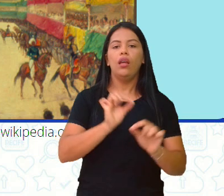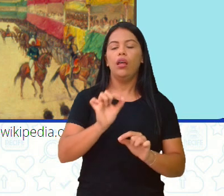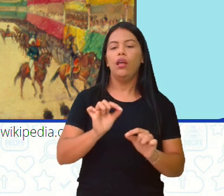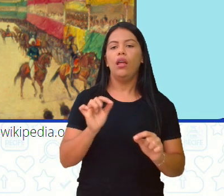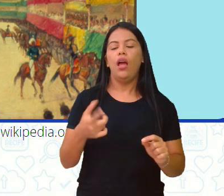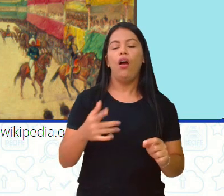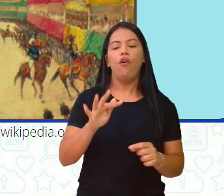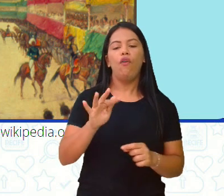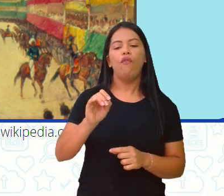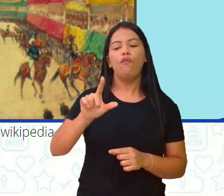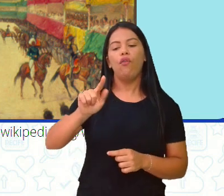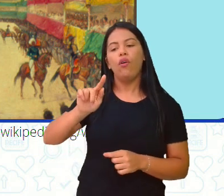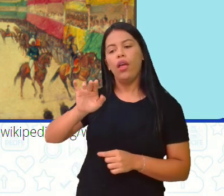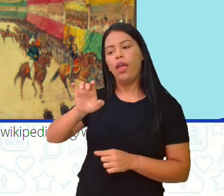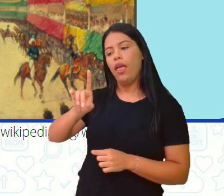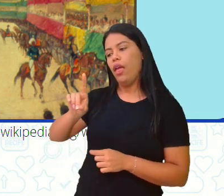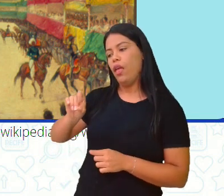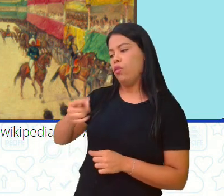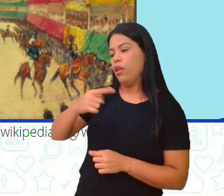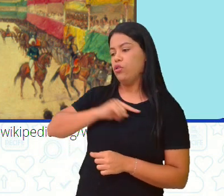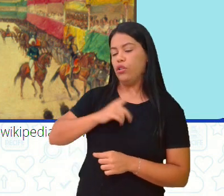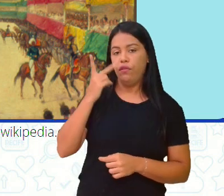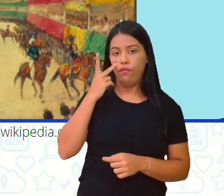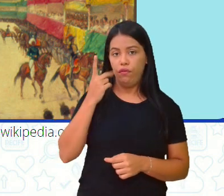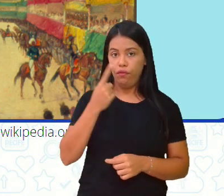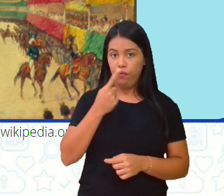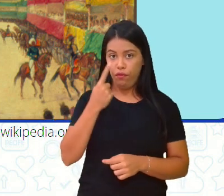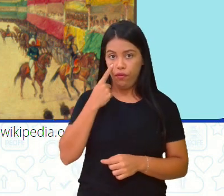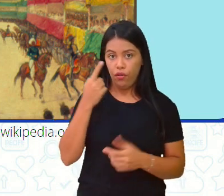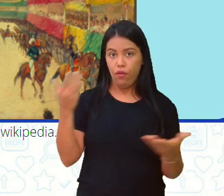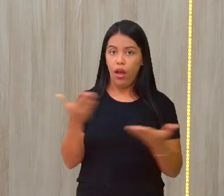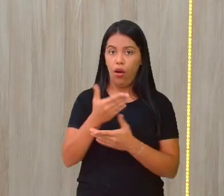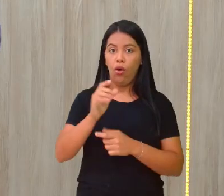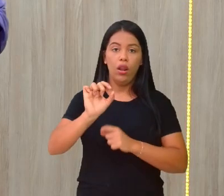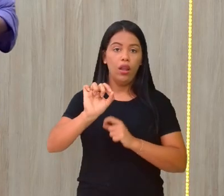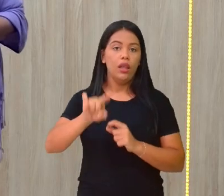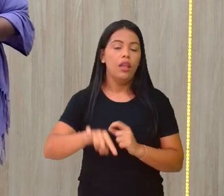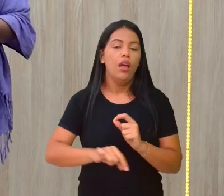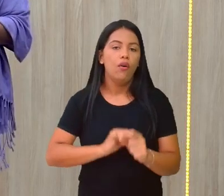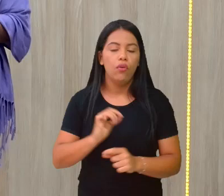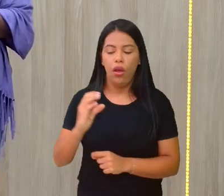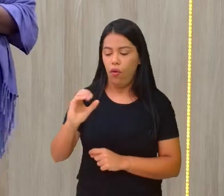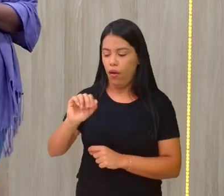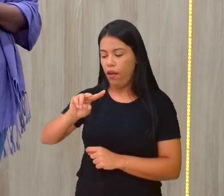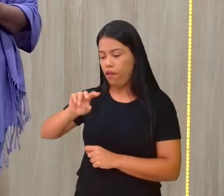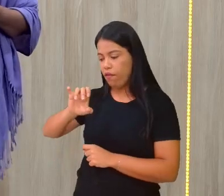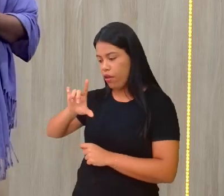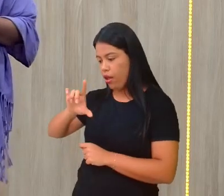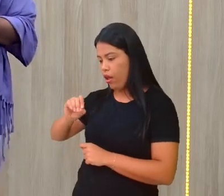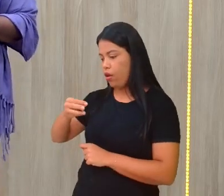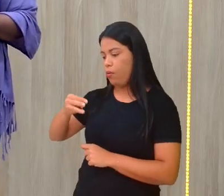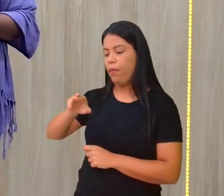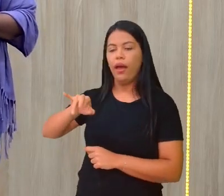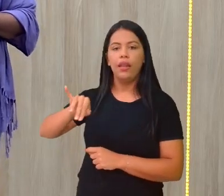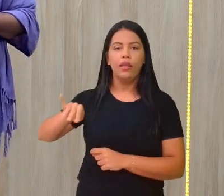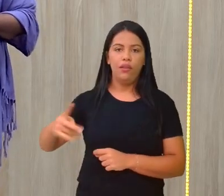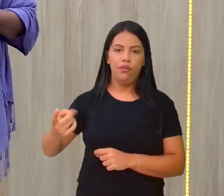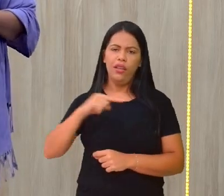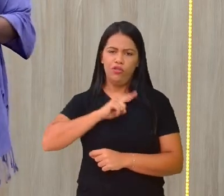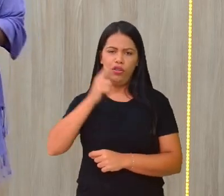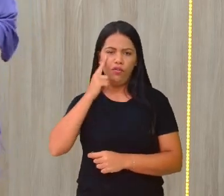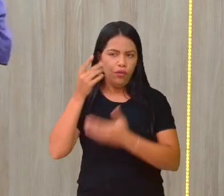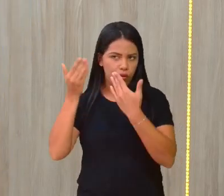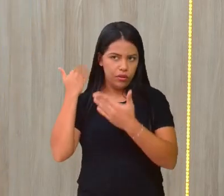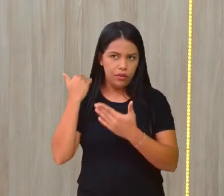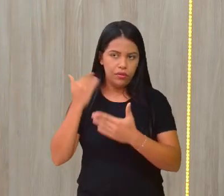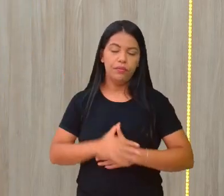ao folguedo que a gente acabou de ver agora, que foi o cavalo marinho, né? Gente,